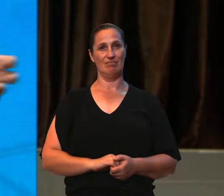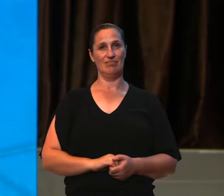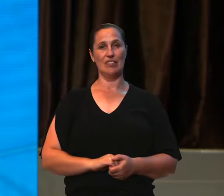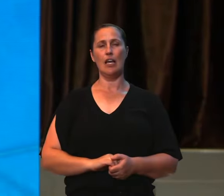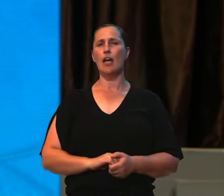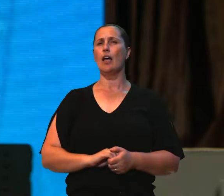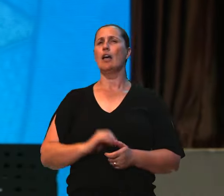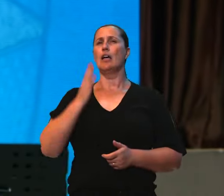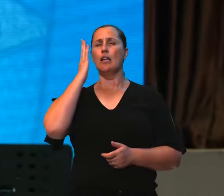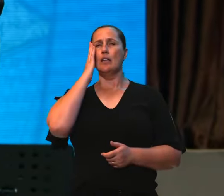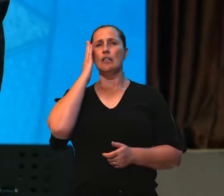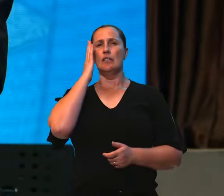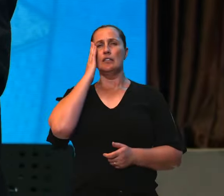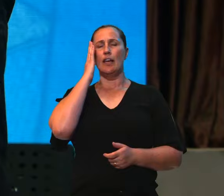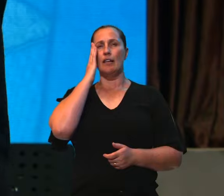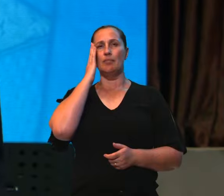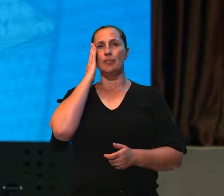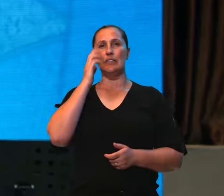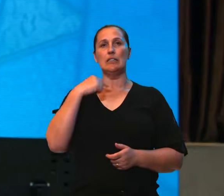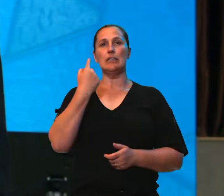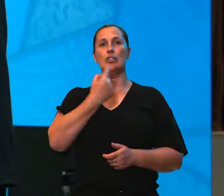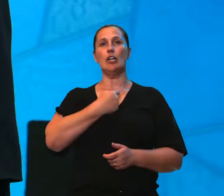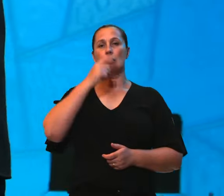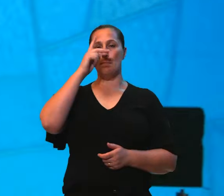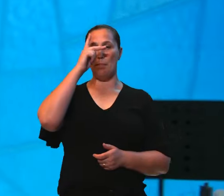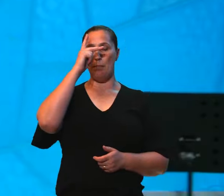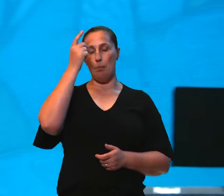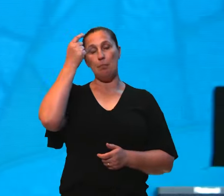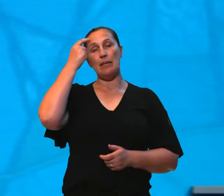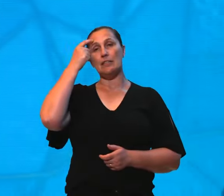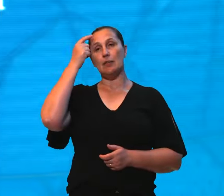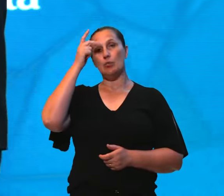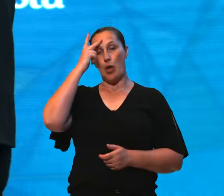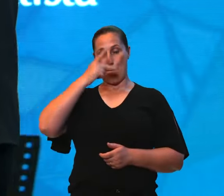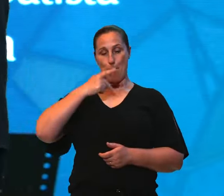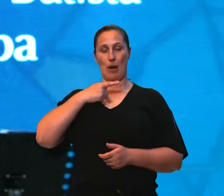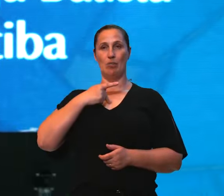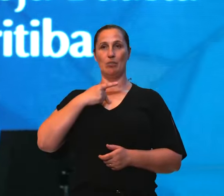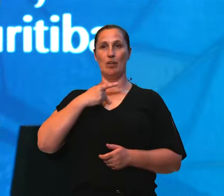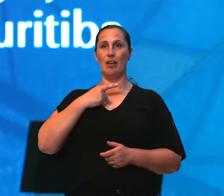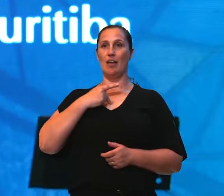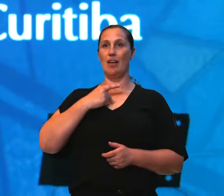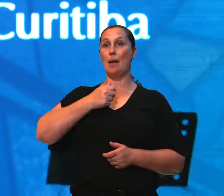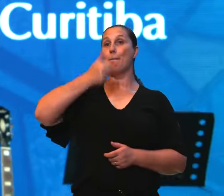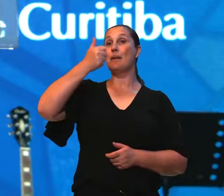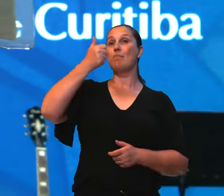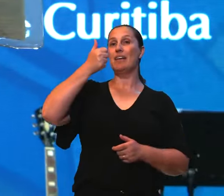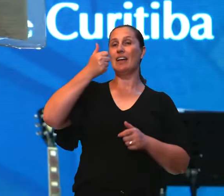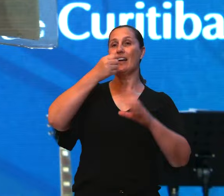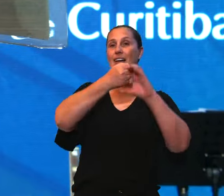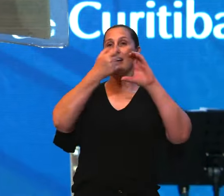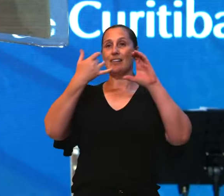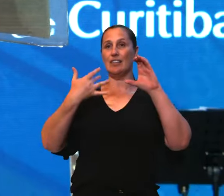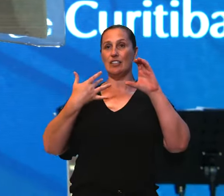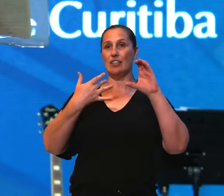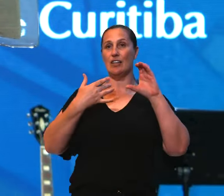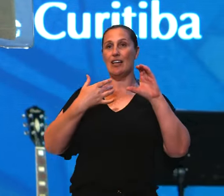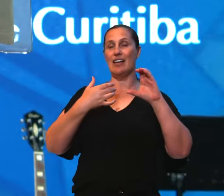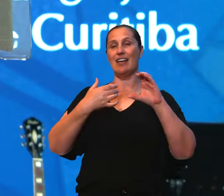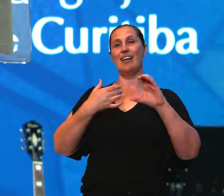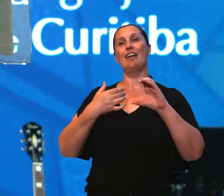mas essencialmente pensando só em si mesmo primeira característica filhos da Ira irad